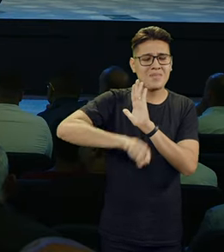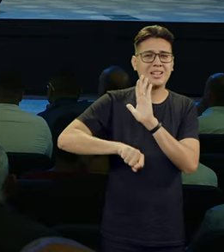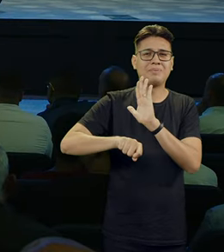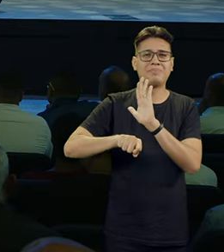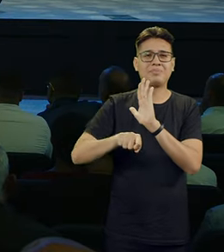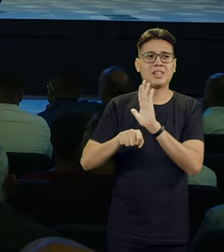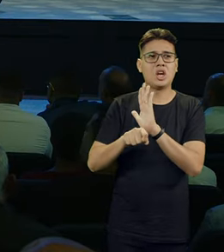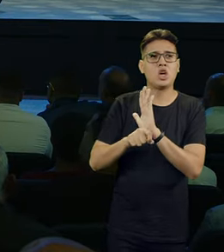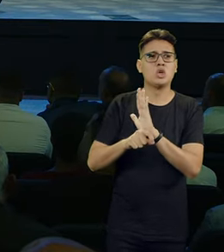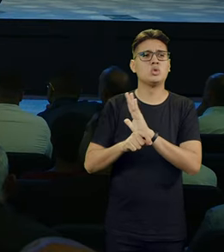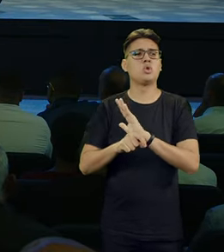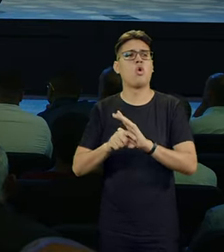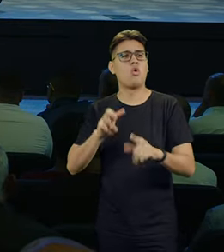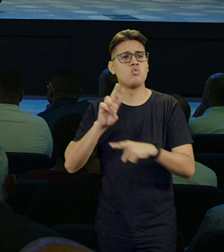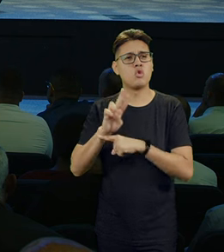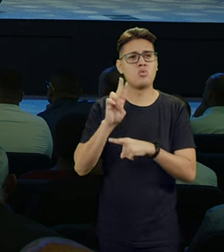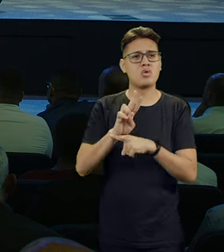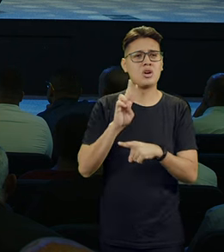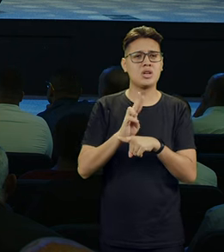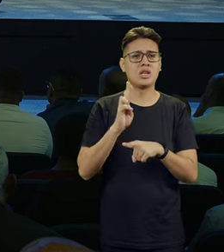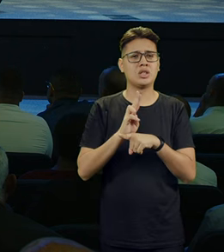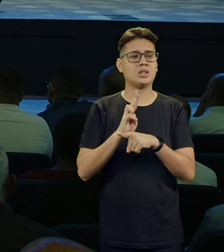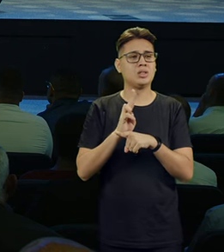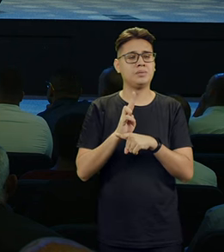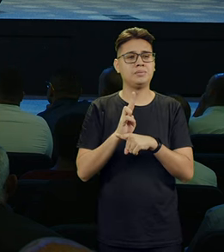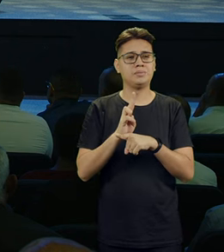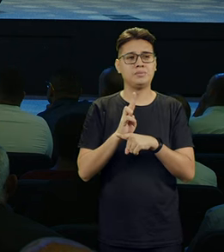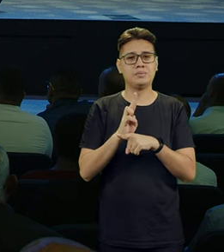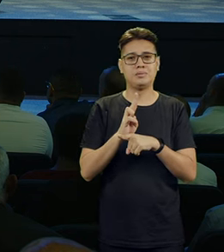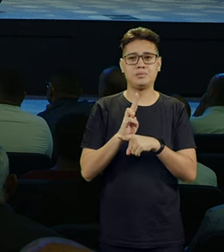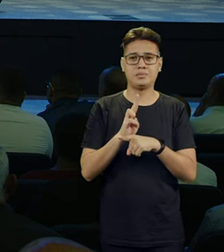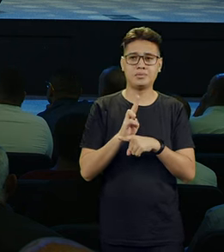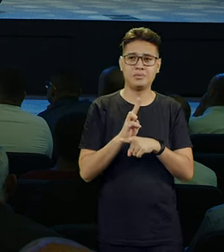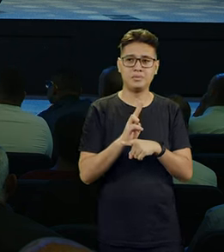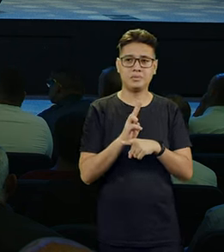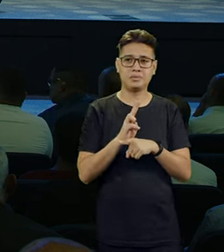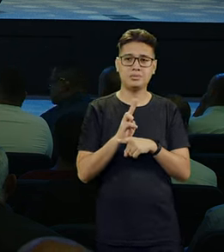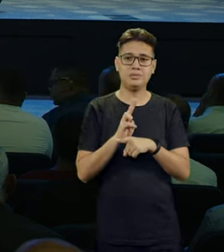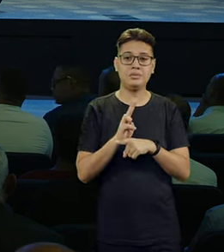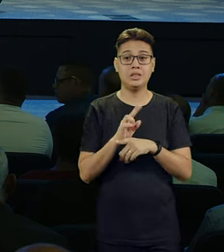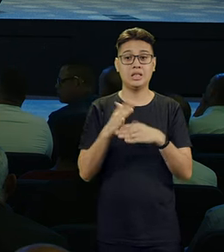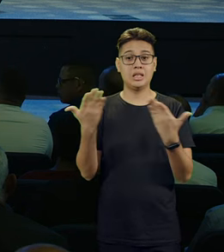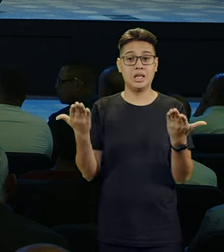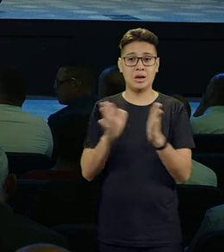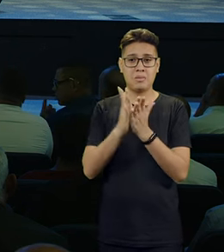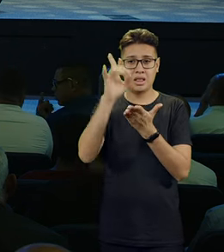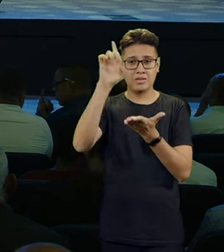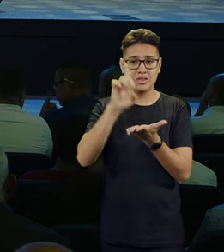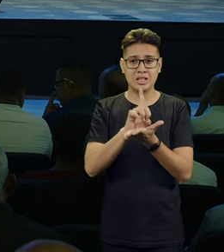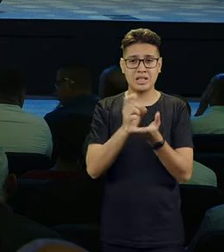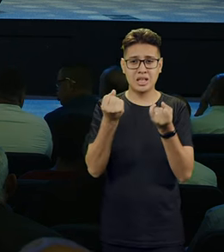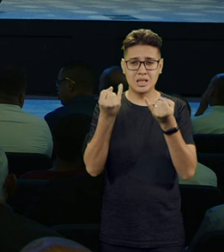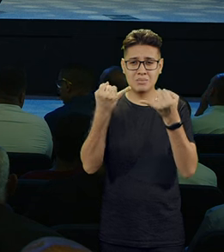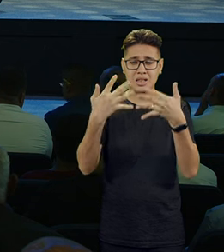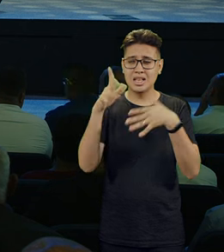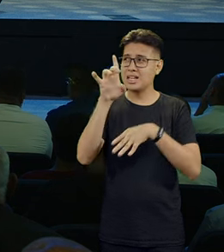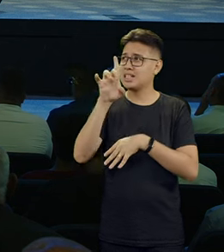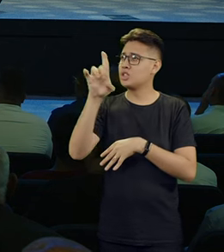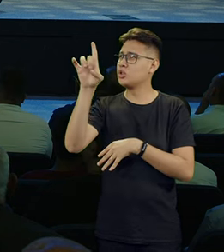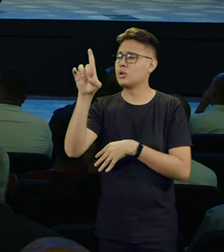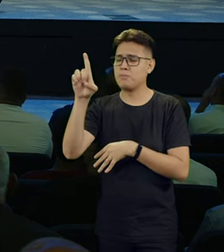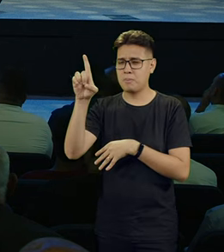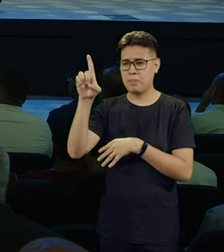o defendeu e feriu os filisteus. Aí a Bíblia Sagrada vai dizer que Deus